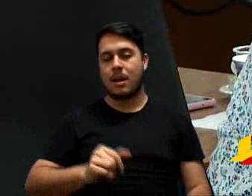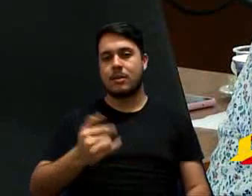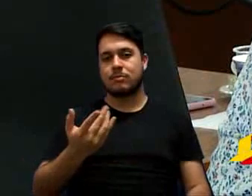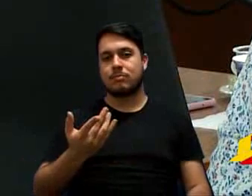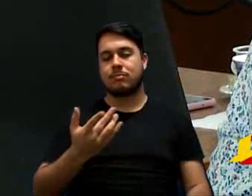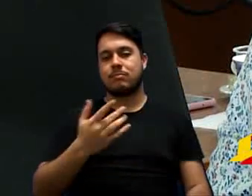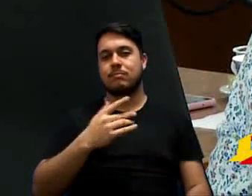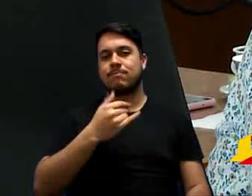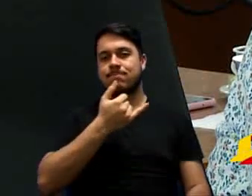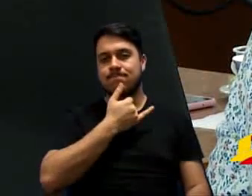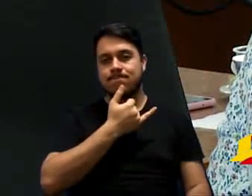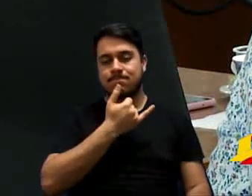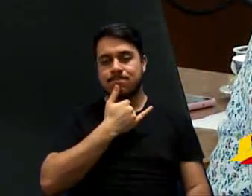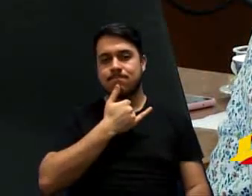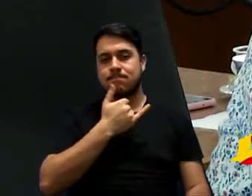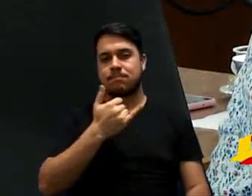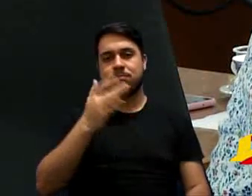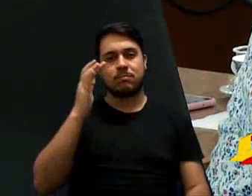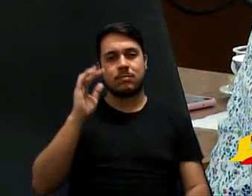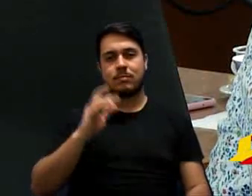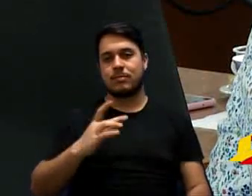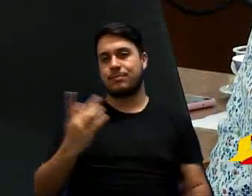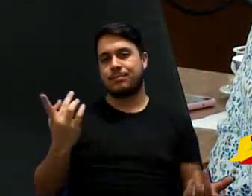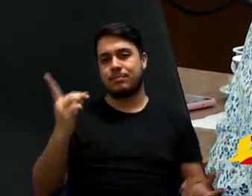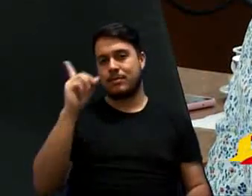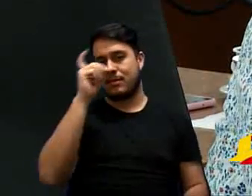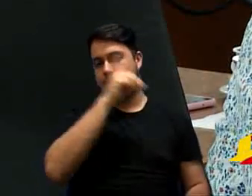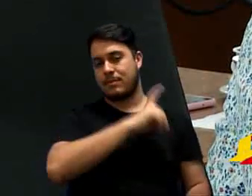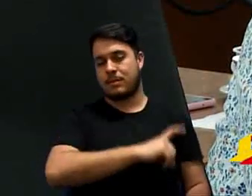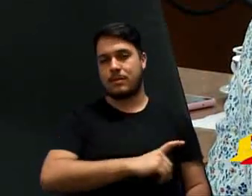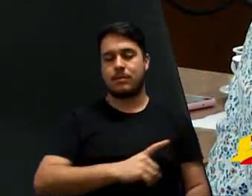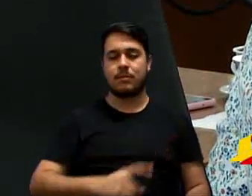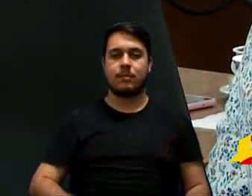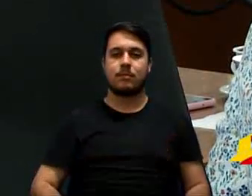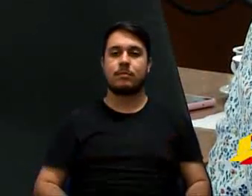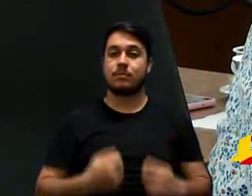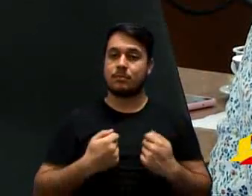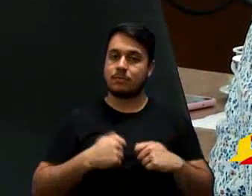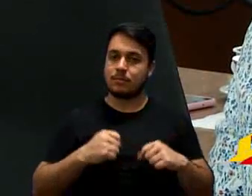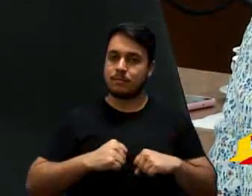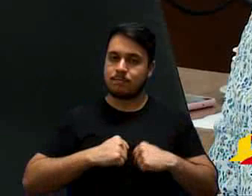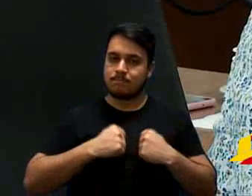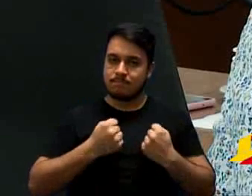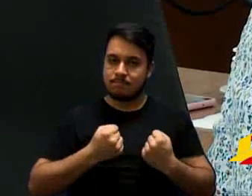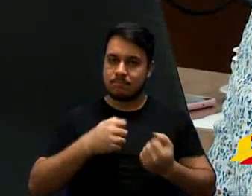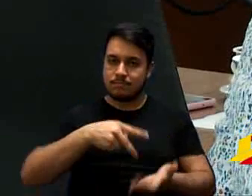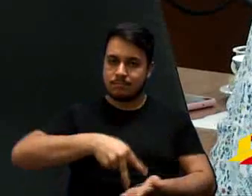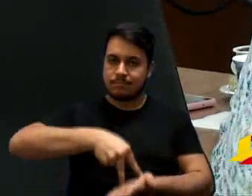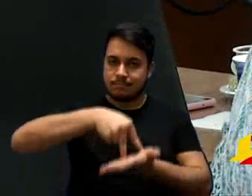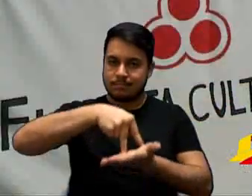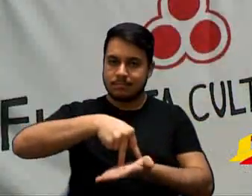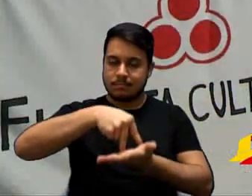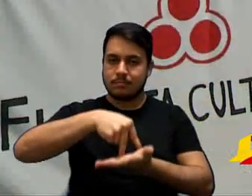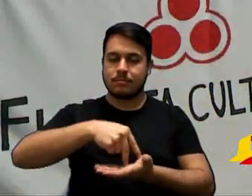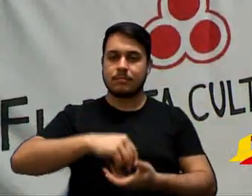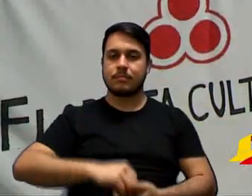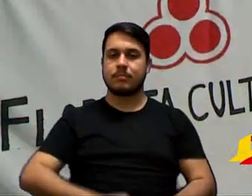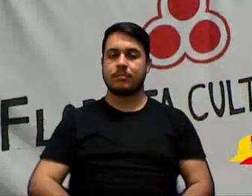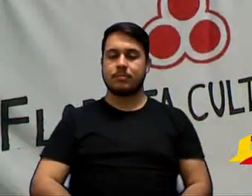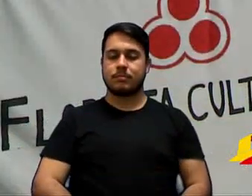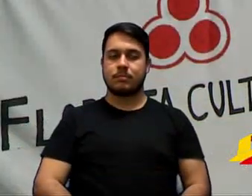mais animado na verdade não é fácil tem que ser simplesmente muito aguerrido para permanecer essa nessa batalha